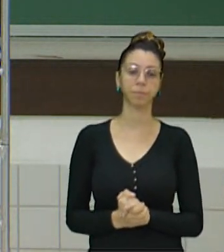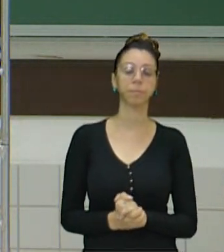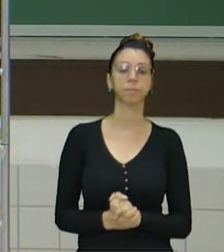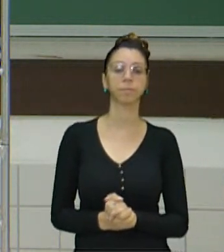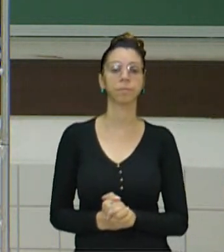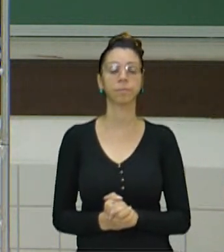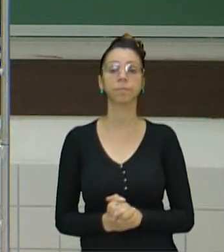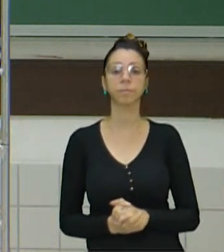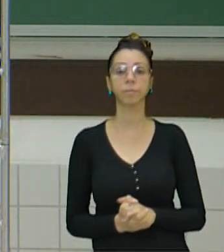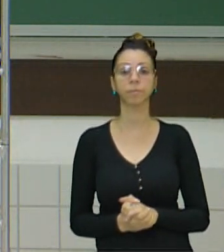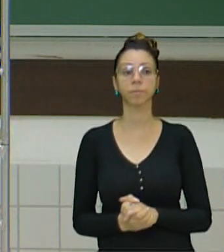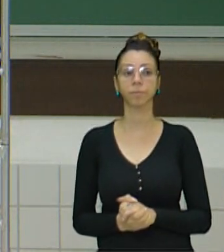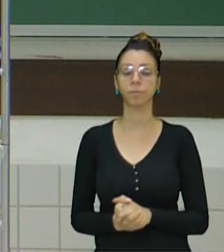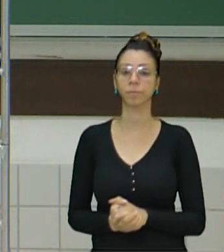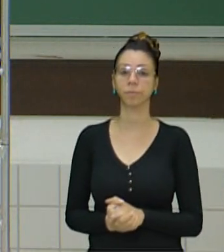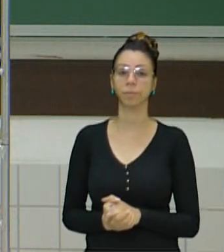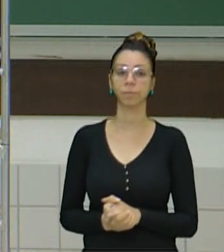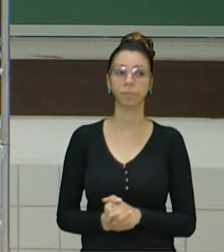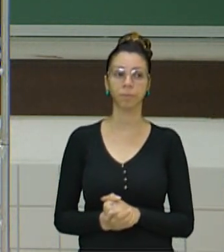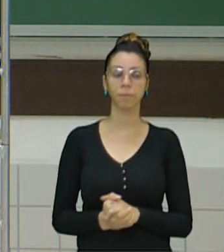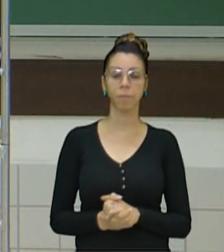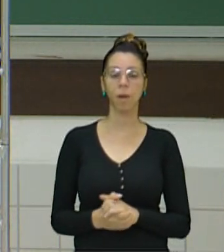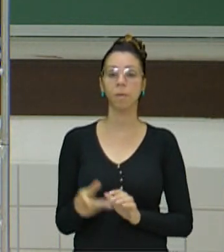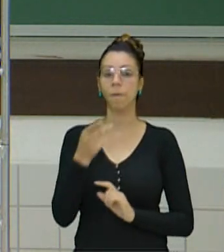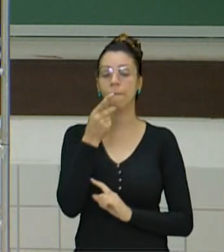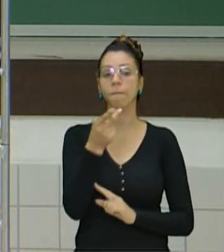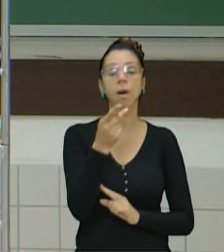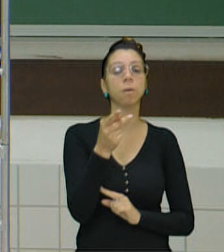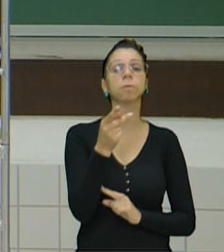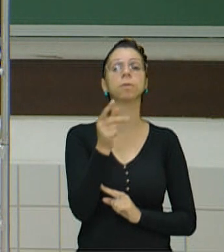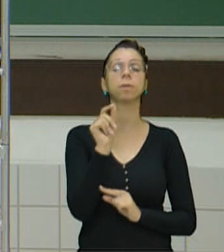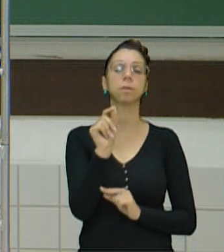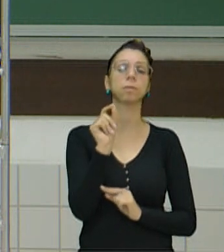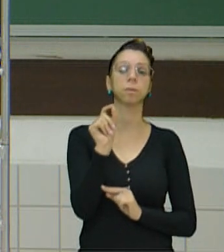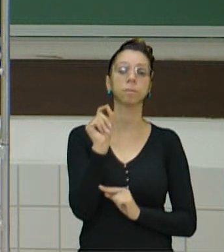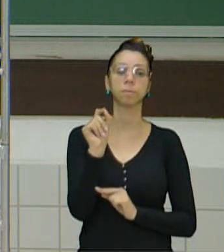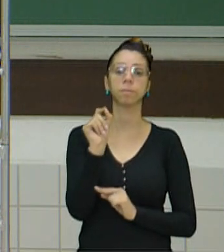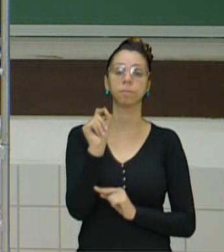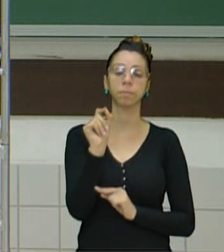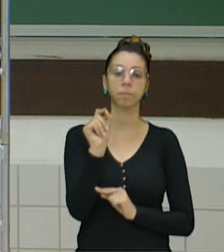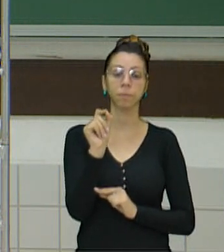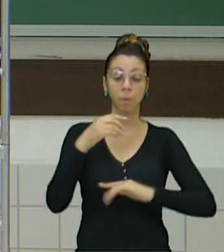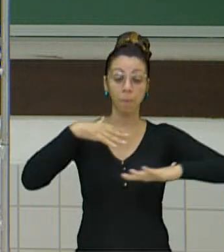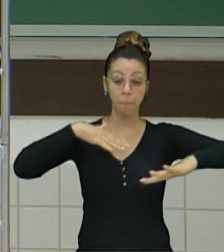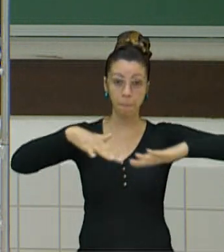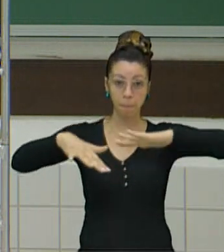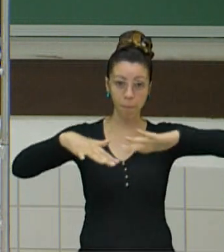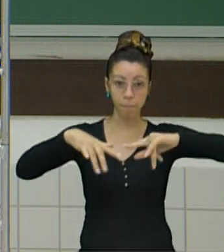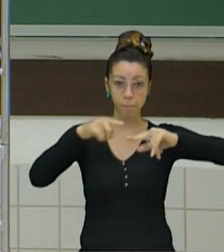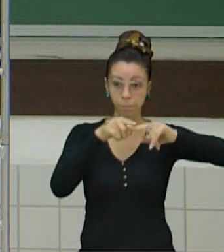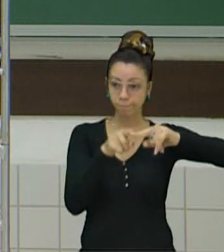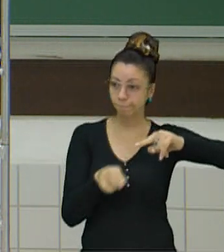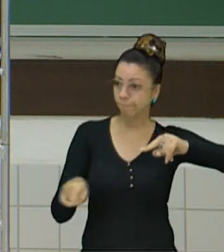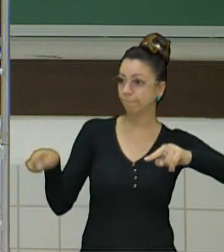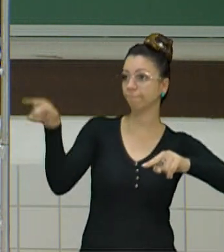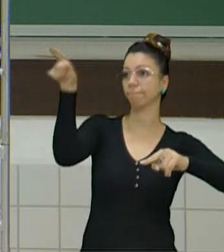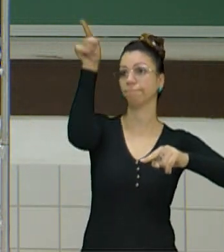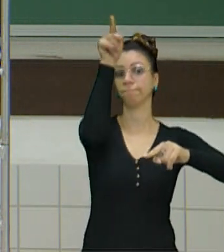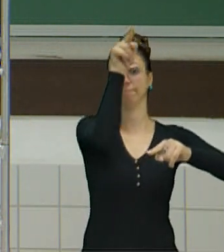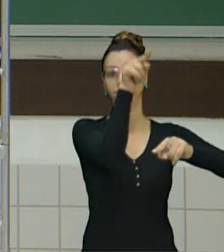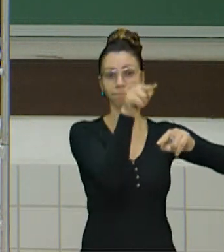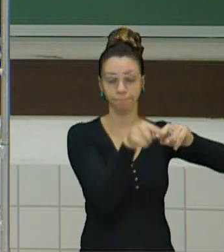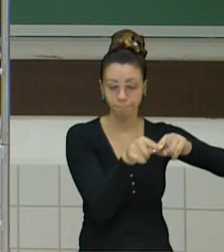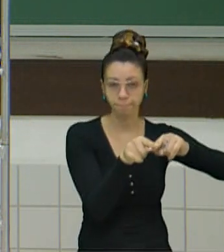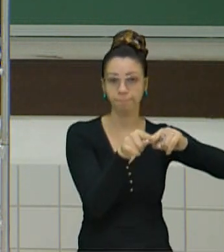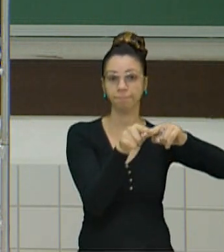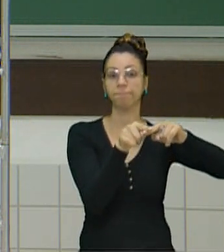Quando a gente fala, basicamente, sobre a ideia de movimento circular, né, como é o caso, ele falou que é uma